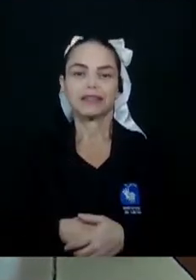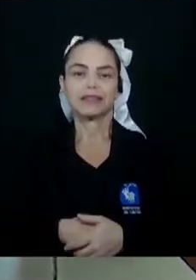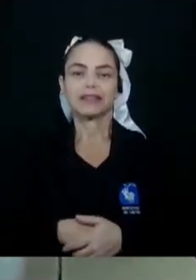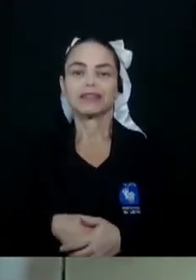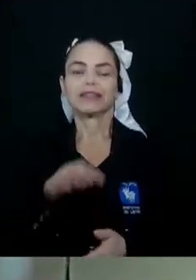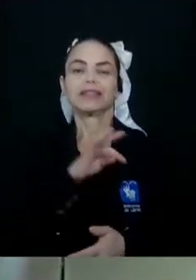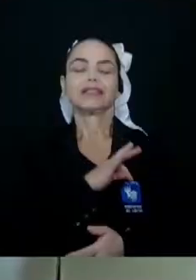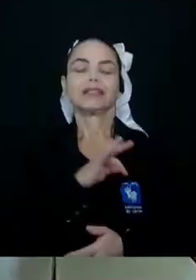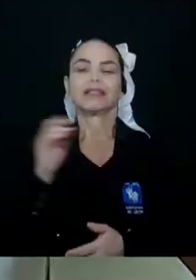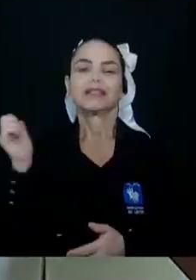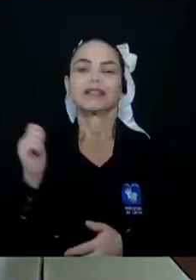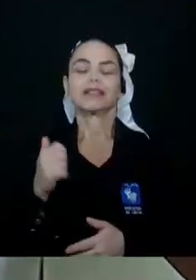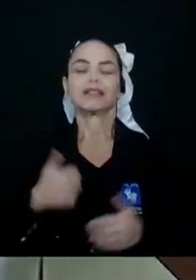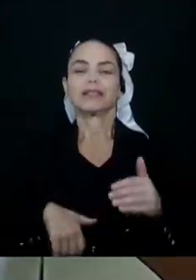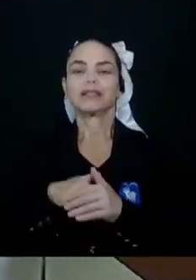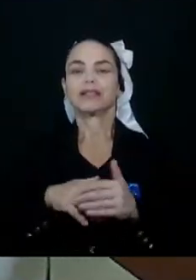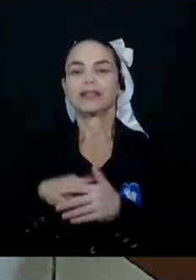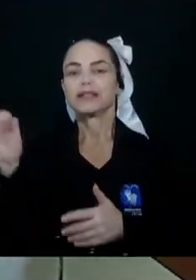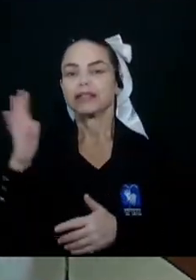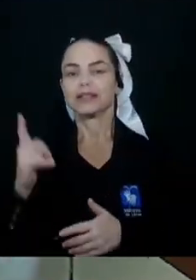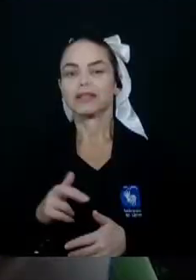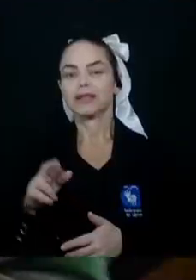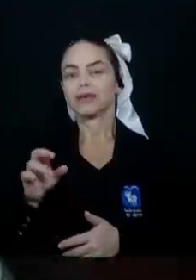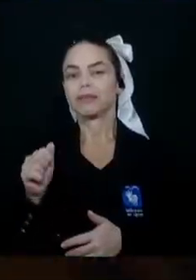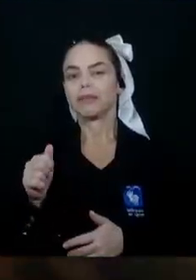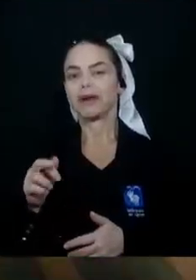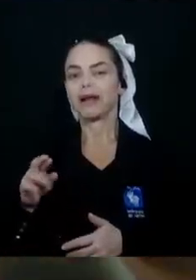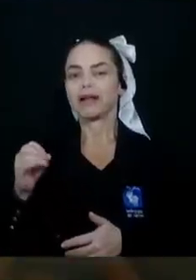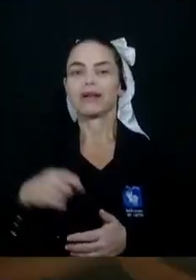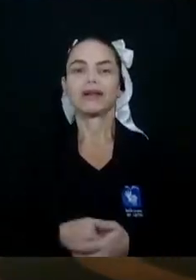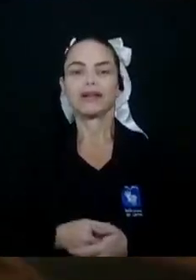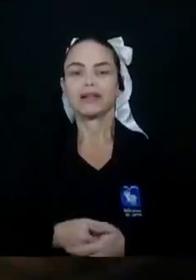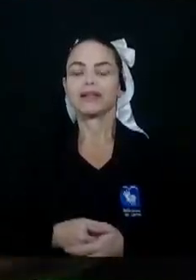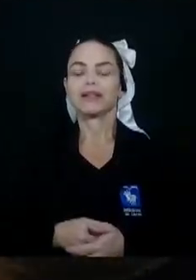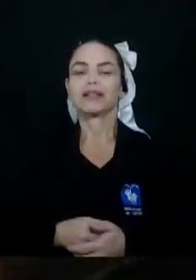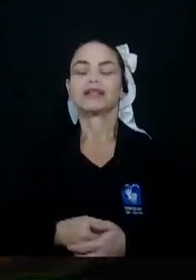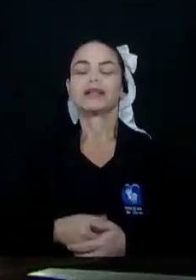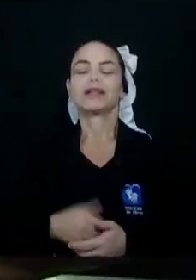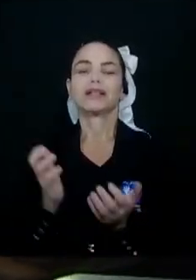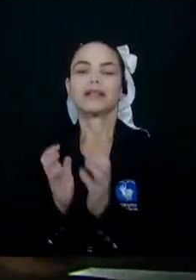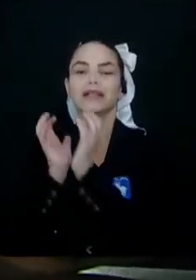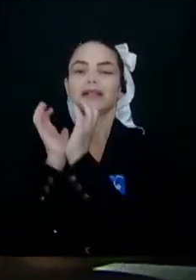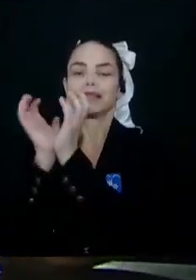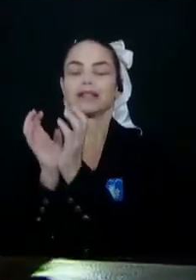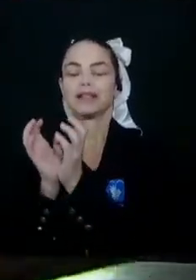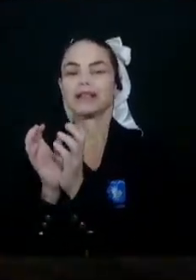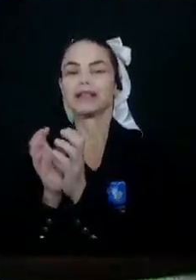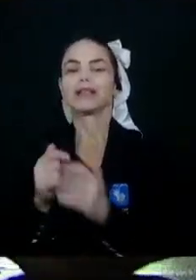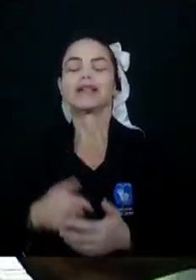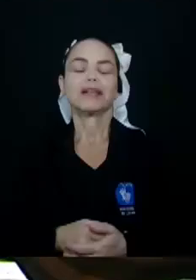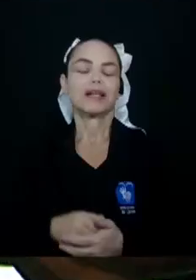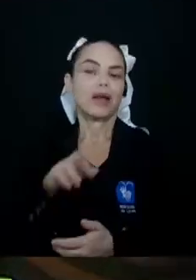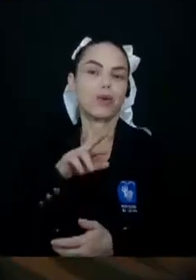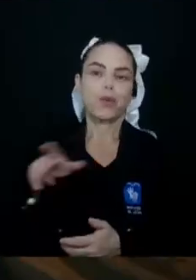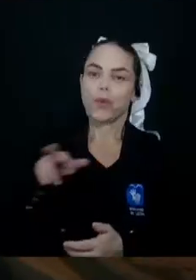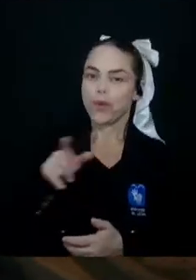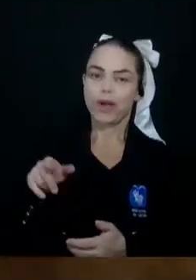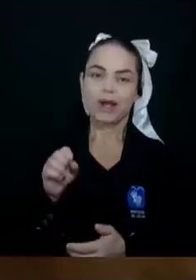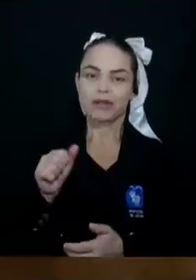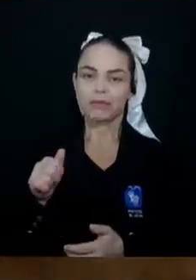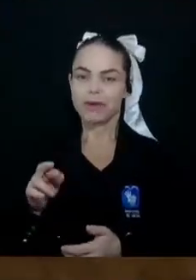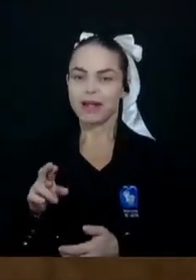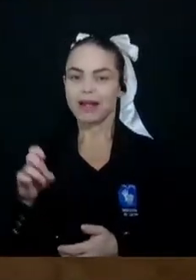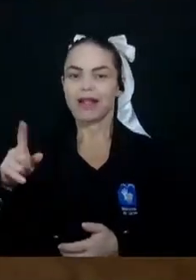E colocou meu nome de Romário por causa do baixinho lá, na época da Copa, né? Só que o esporte do Léo Romário de Sumaré é outro,